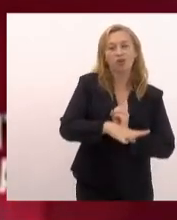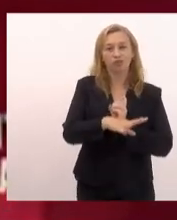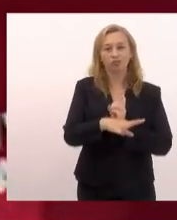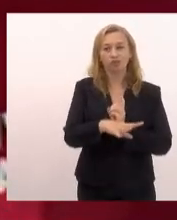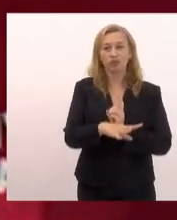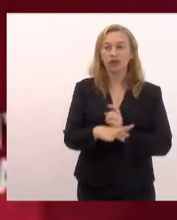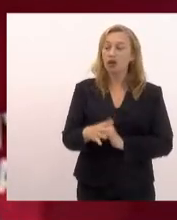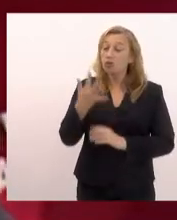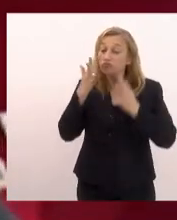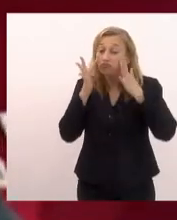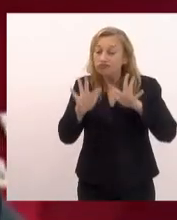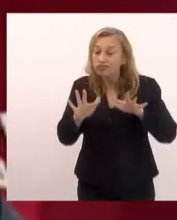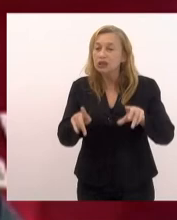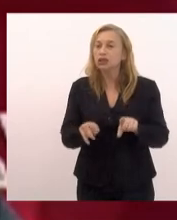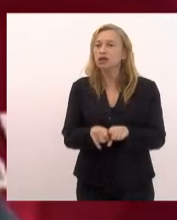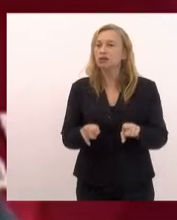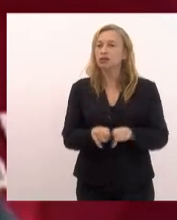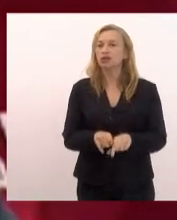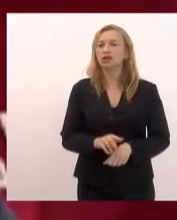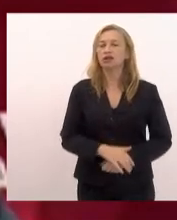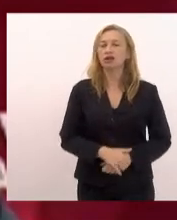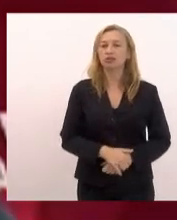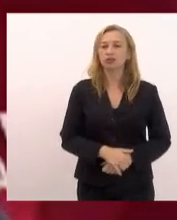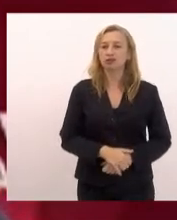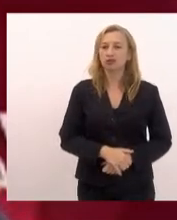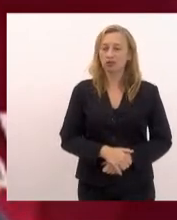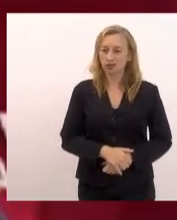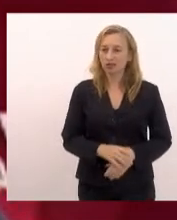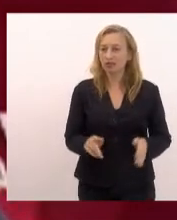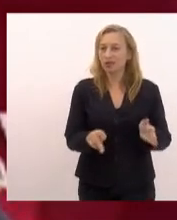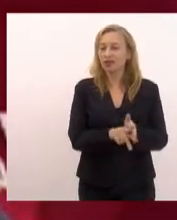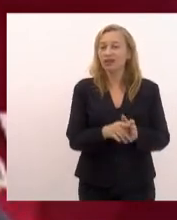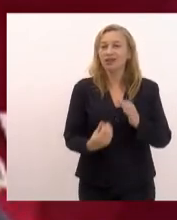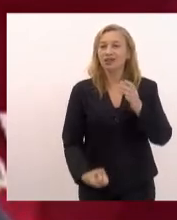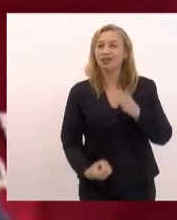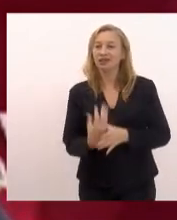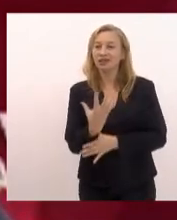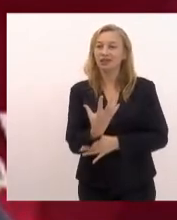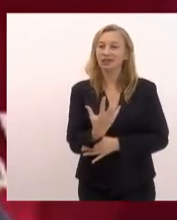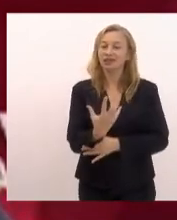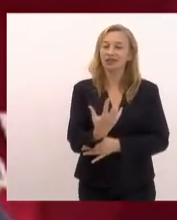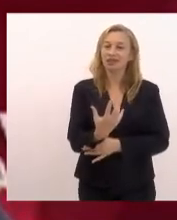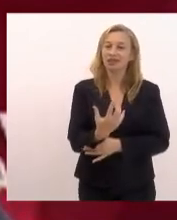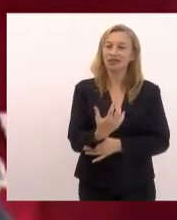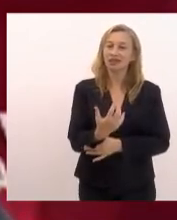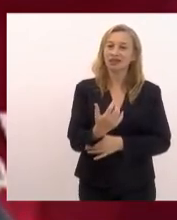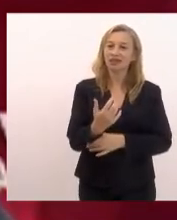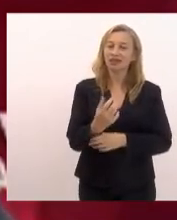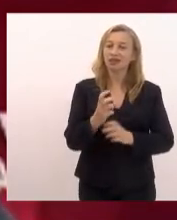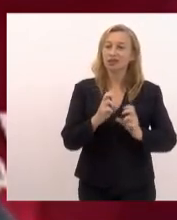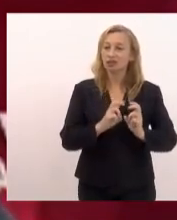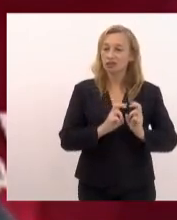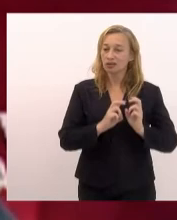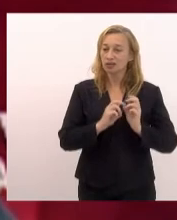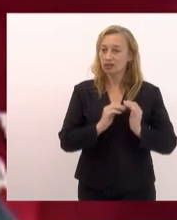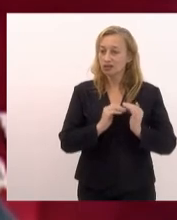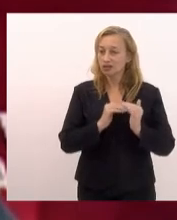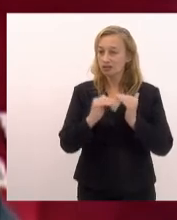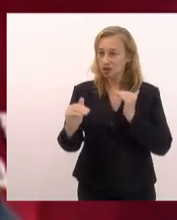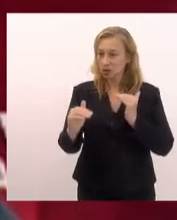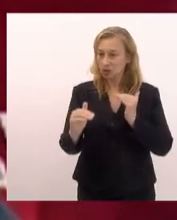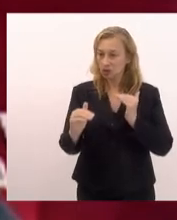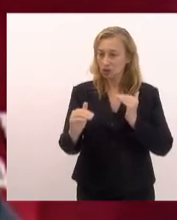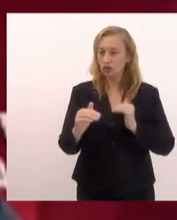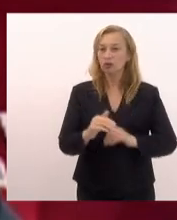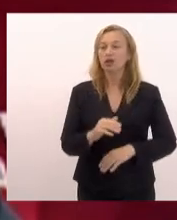me chamou a atenção, dentre esses projetos, né, a criação de uma linha de metrô de superfície com